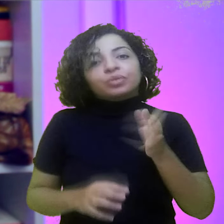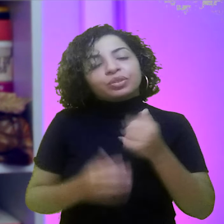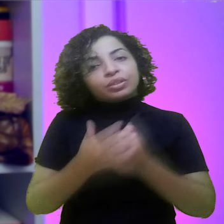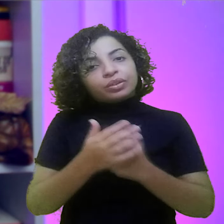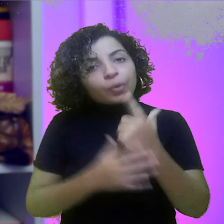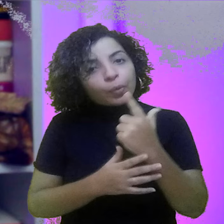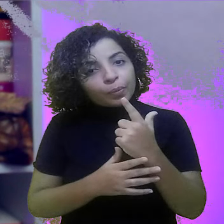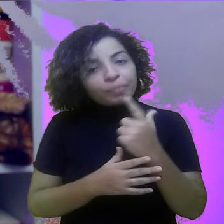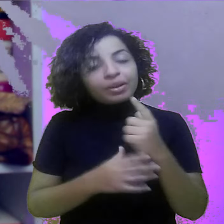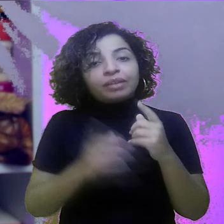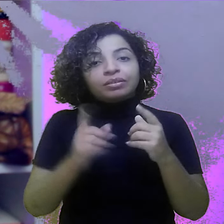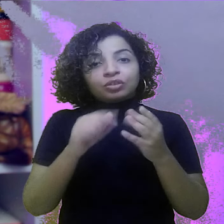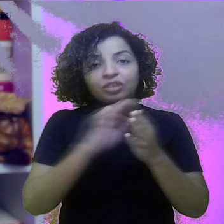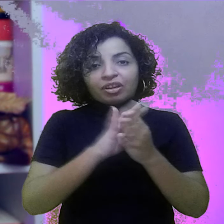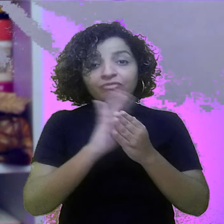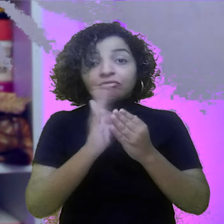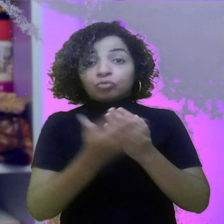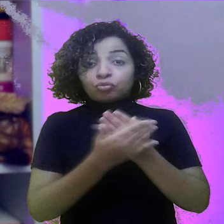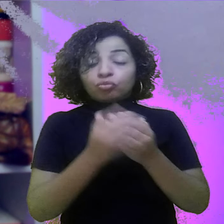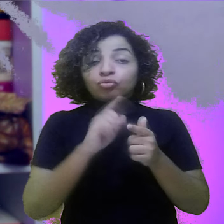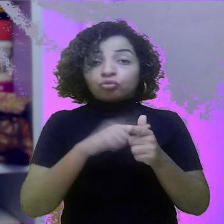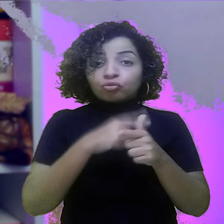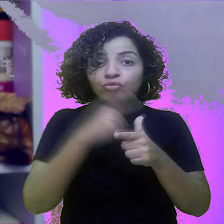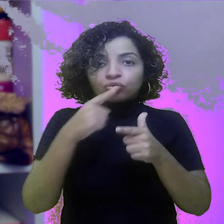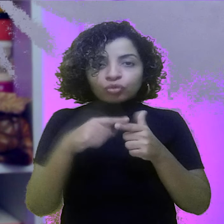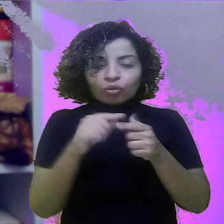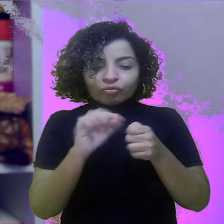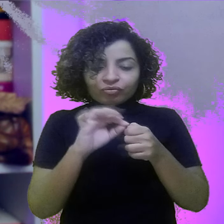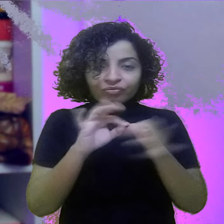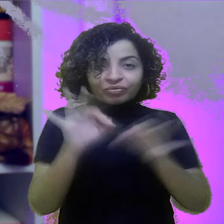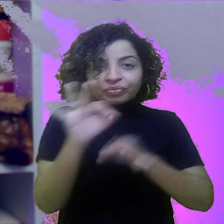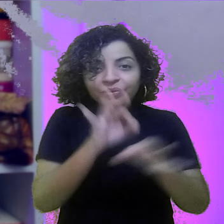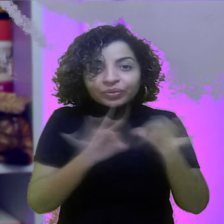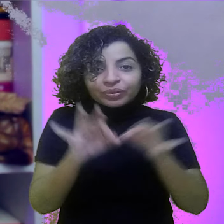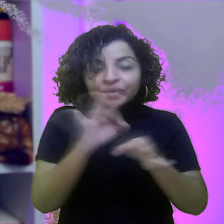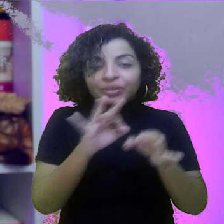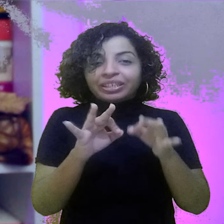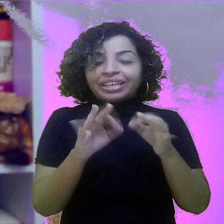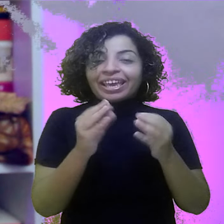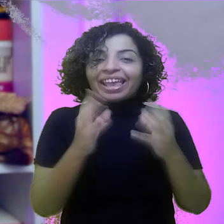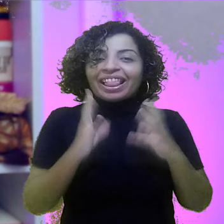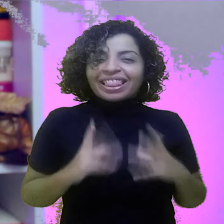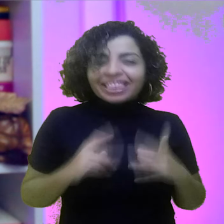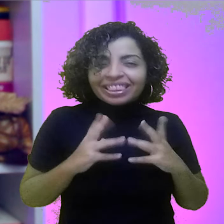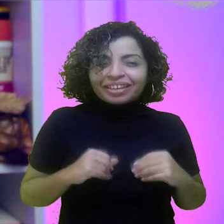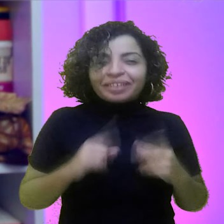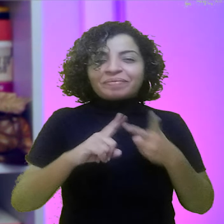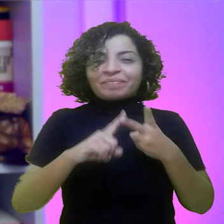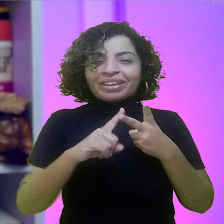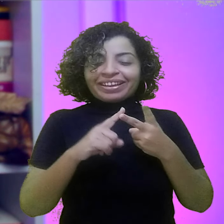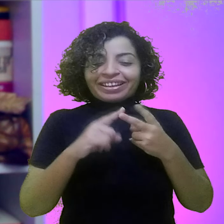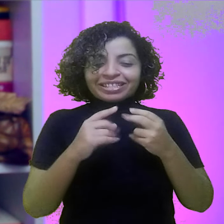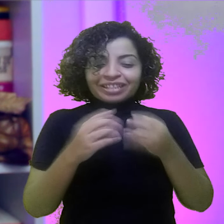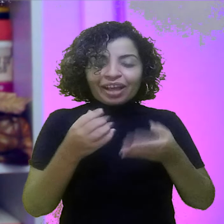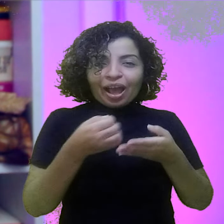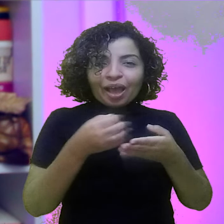comprado já nessa versão restaurada aqui. Inclusive, a gente mostrou, né, como é que eles fazem lá o serviço que eles têm